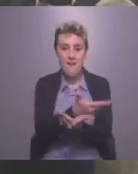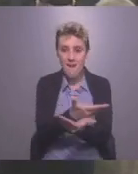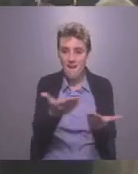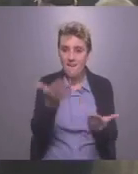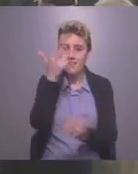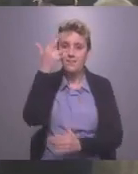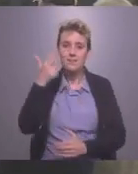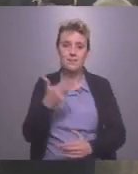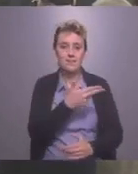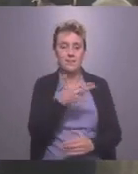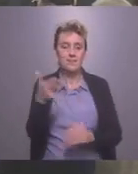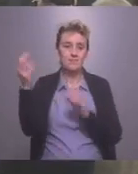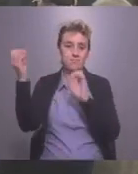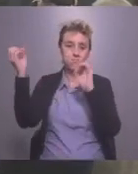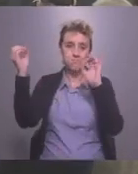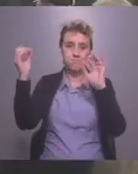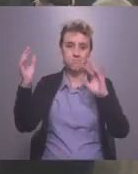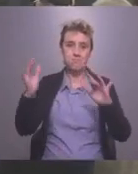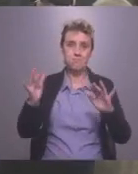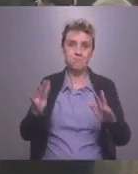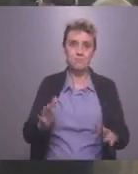Senhor, as vossas